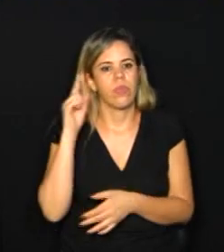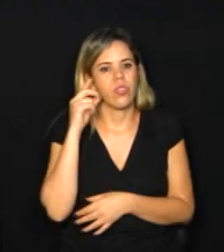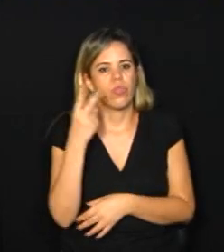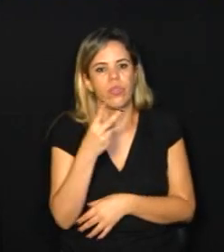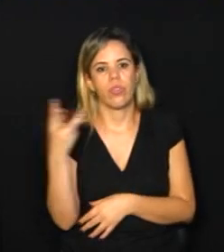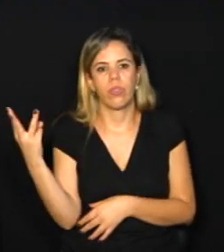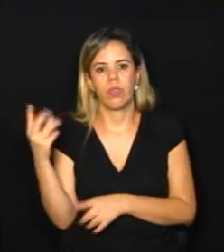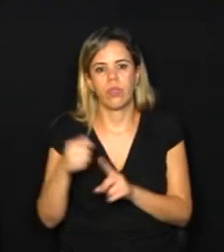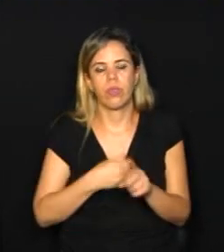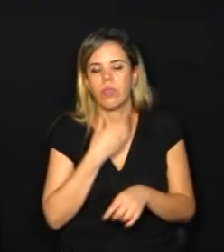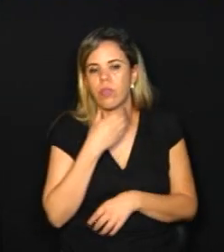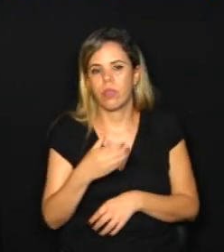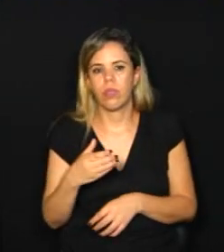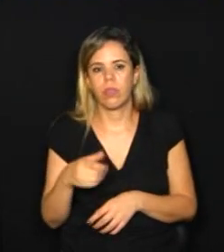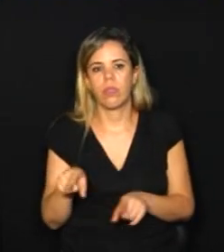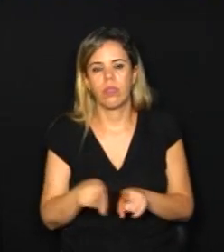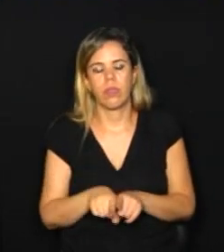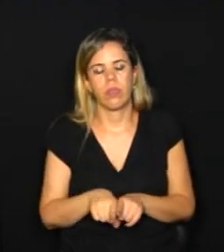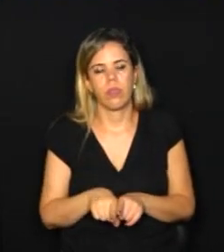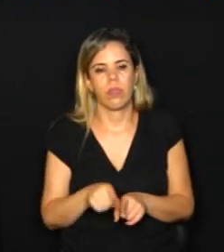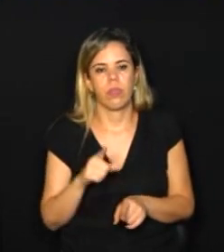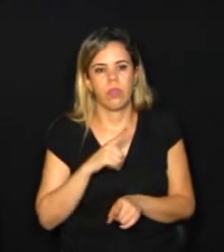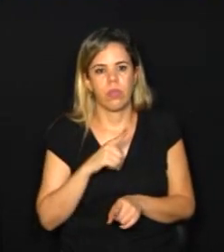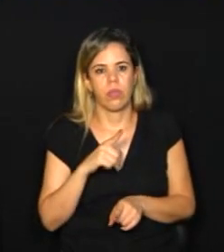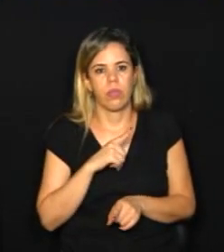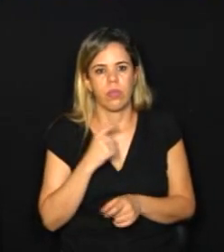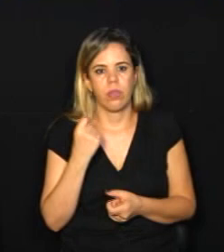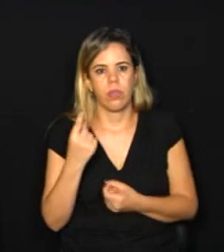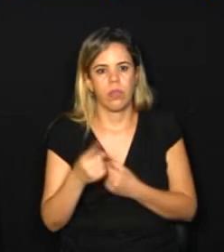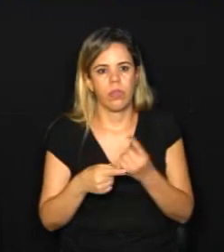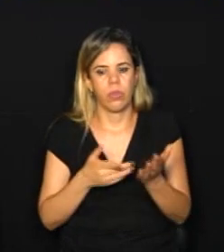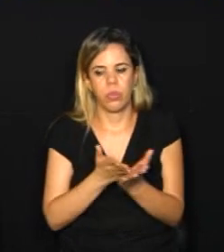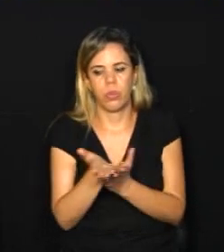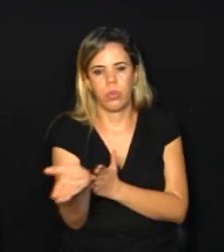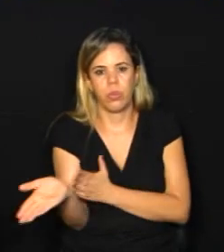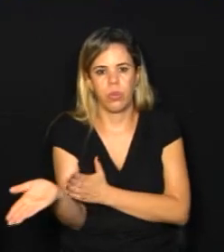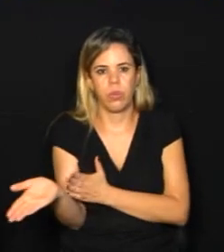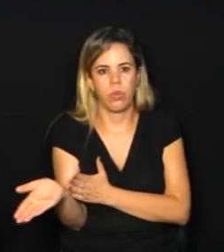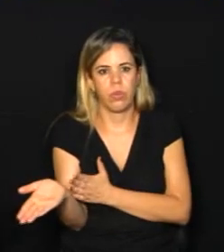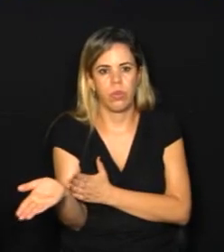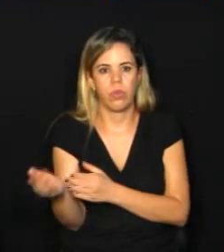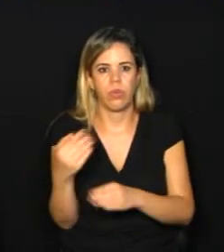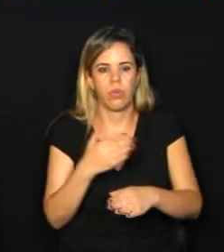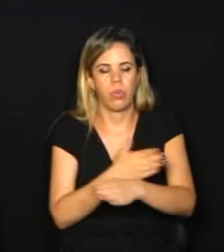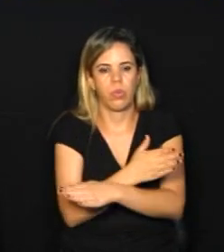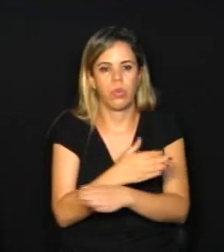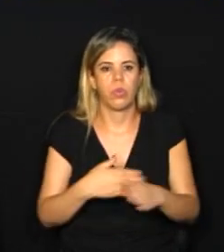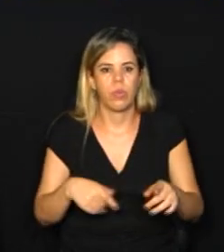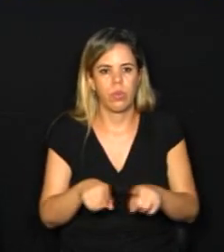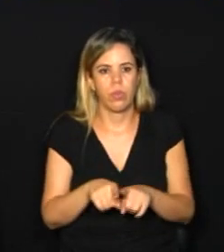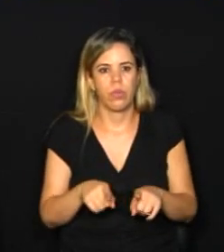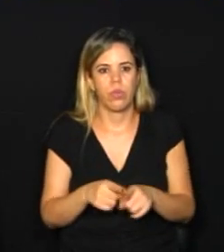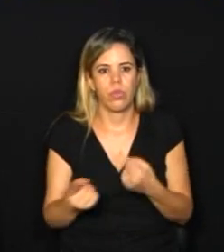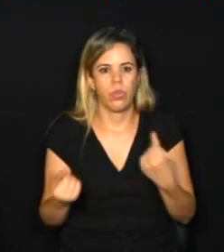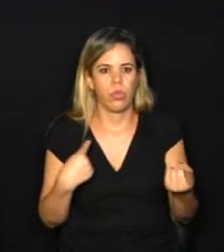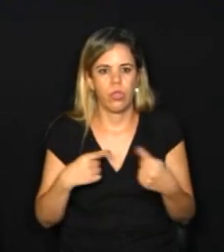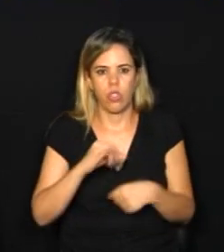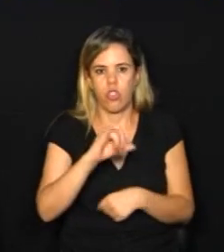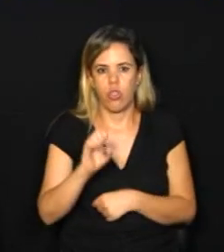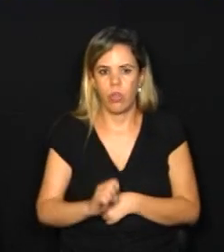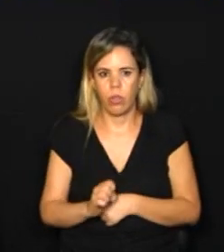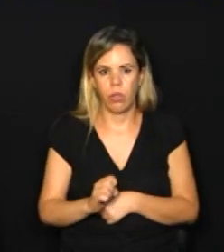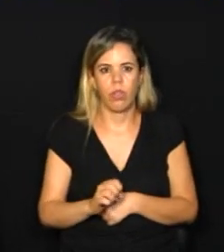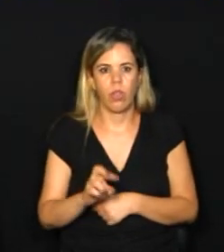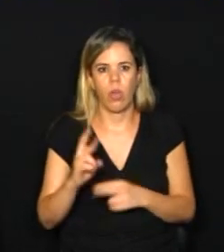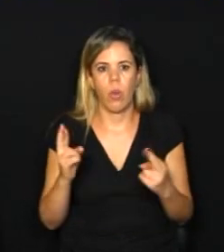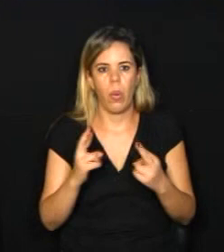de dezembro. E ali, então, a gente tem alguns desvios. No cruzamento, então, pelas vias José Rosolém,